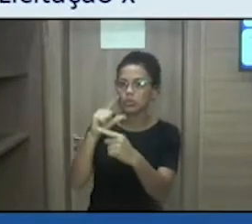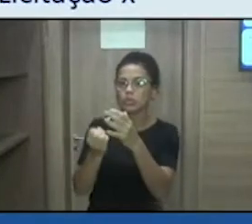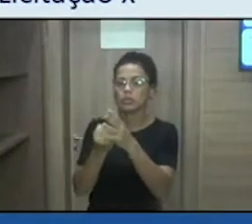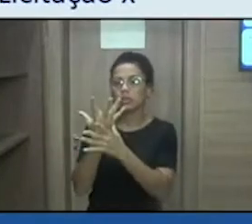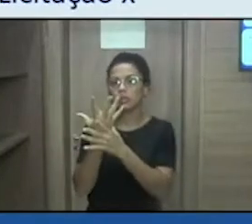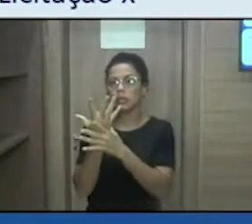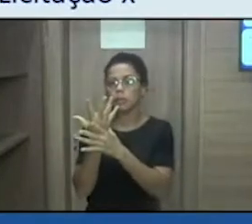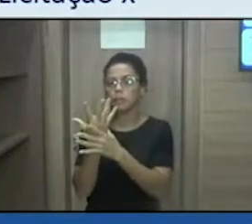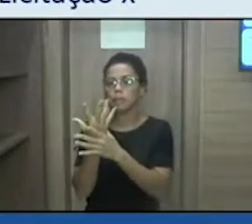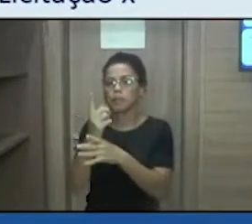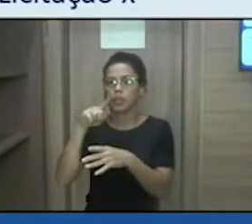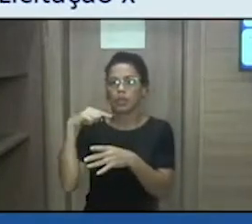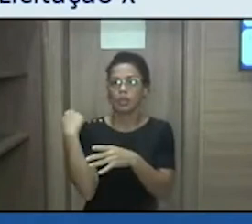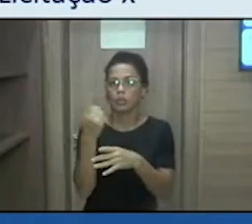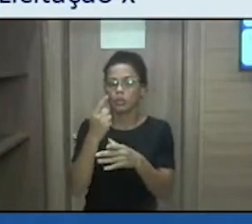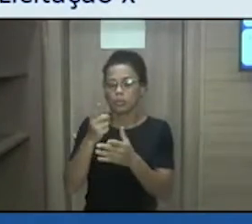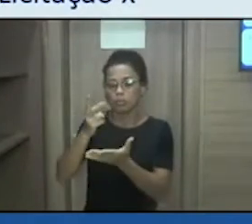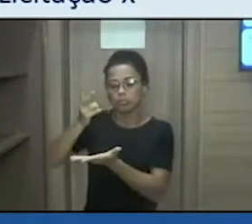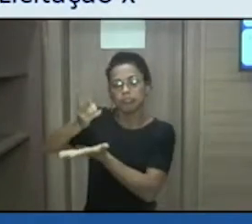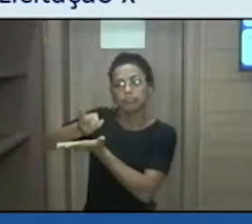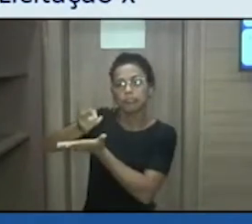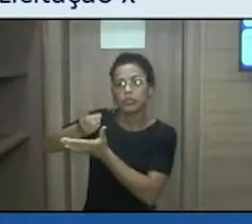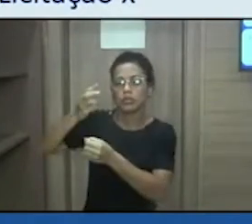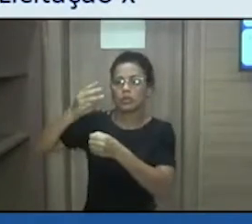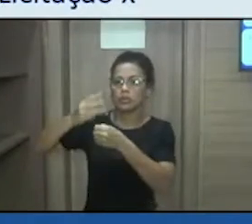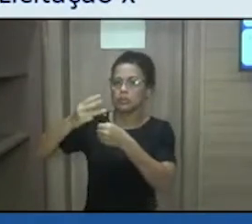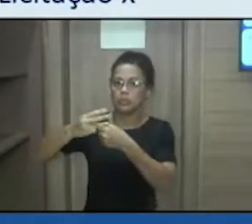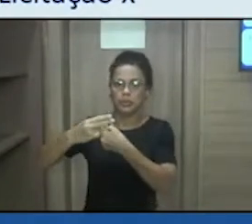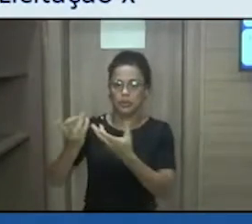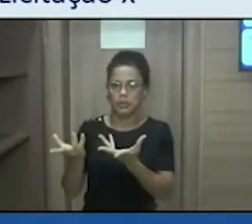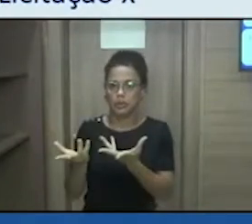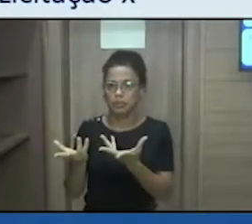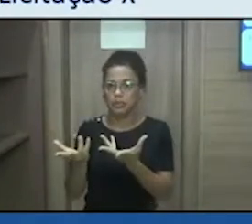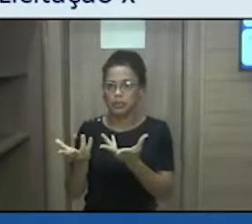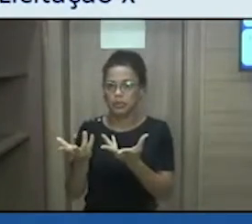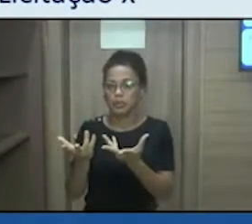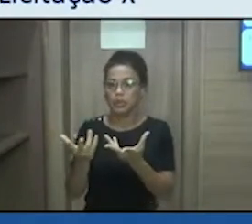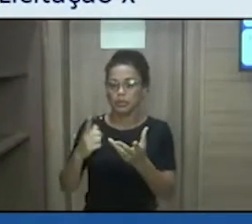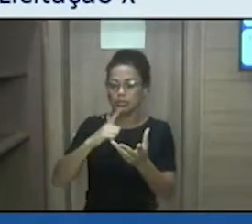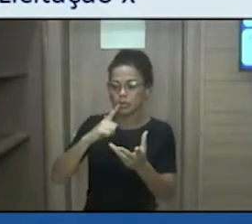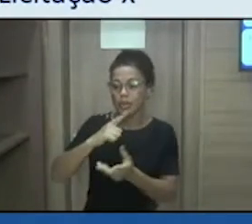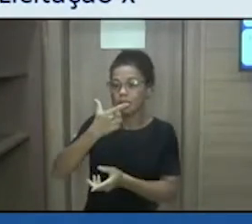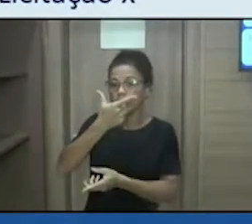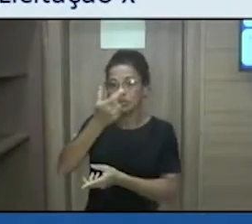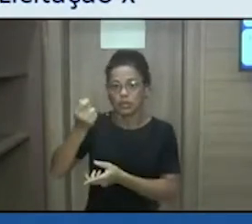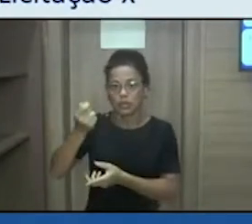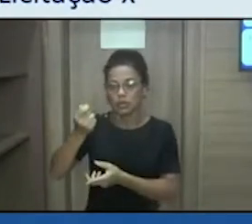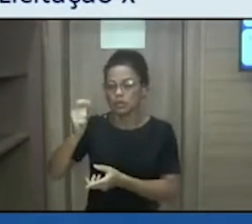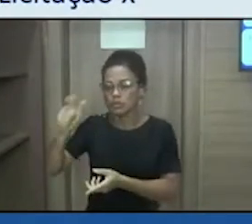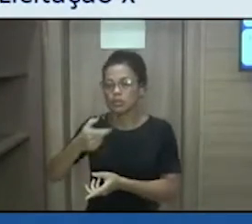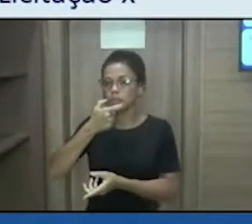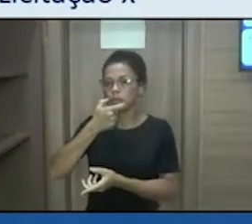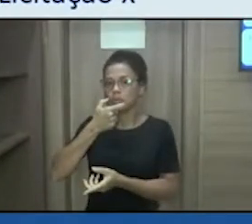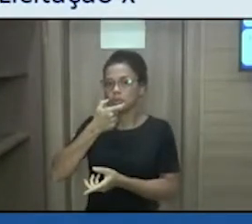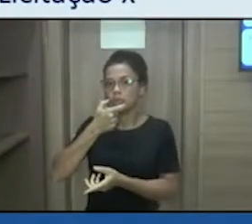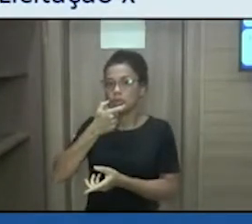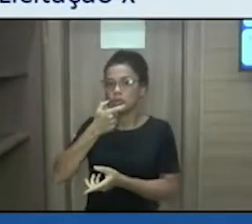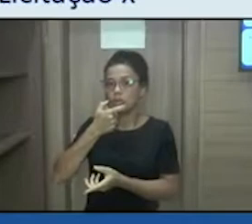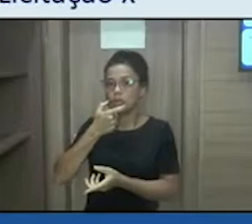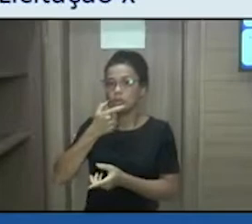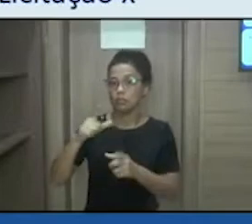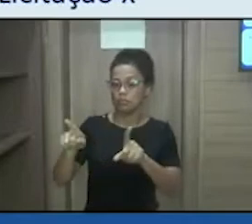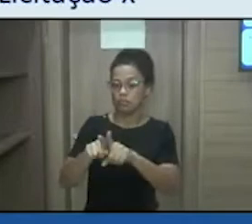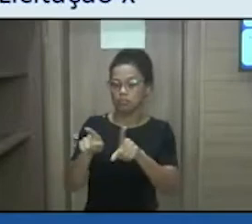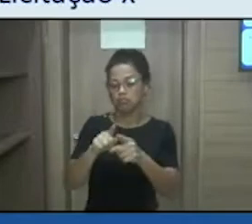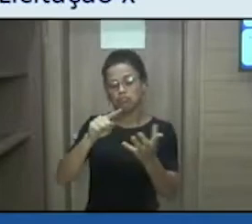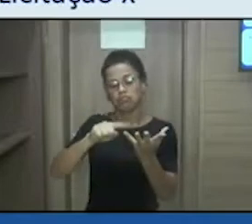que, gente, mesmo municípios que estão na faixa 1, que são 20 próteses mensais por mês a faixa mínima, a